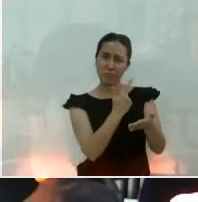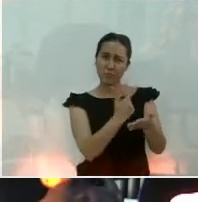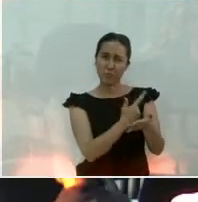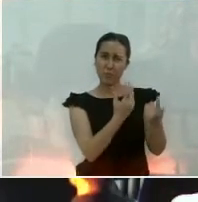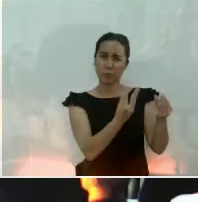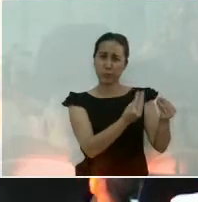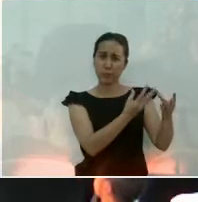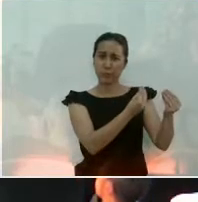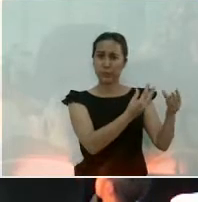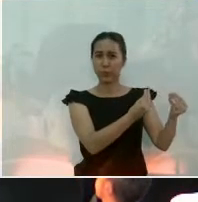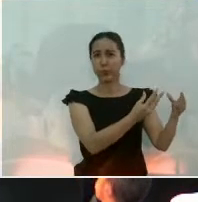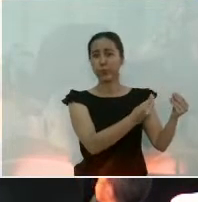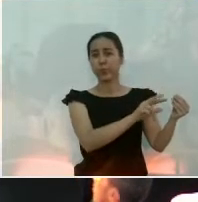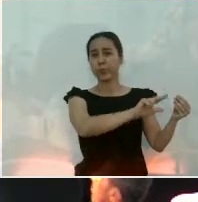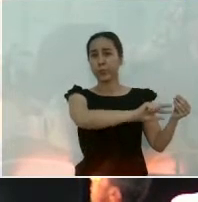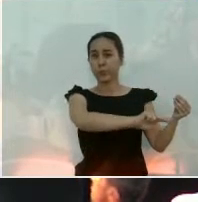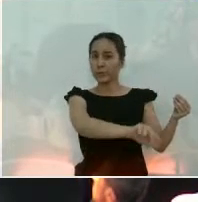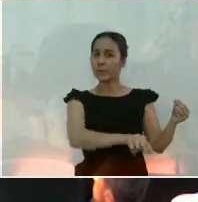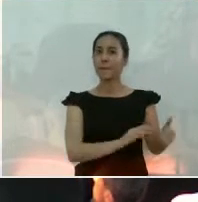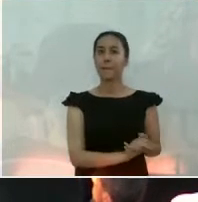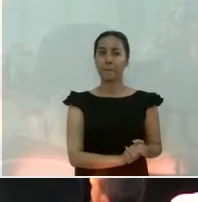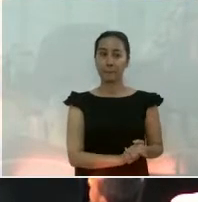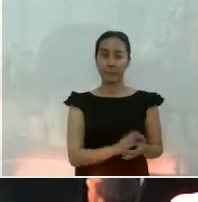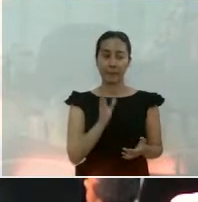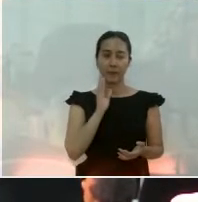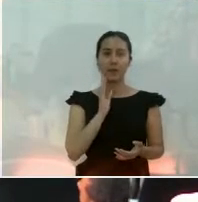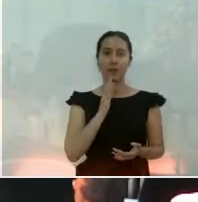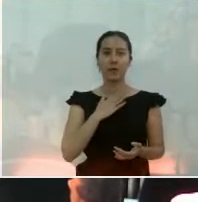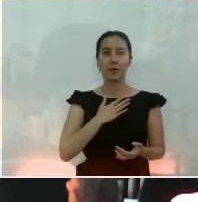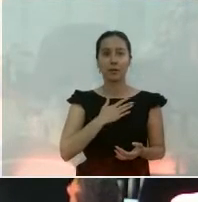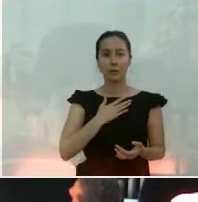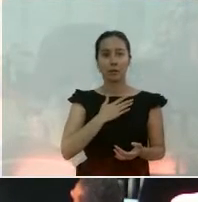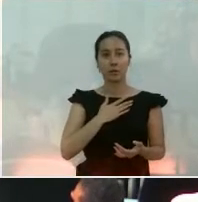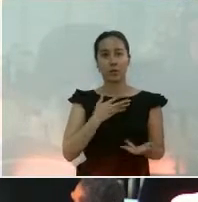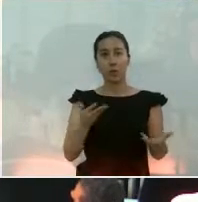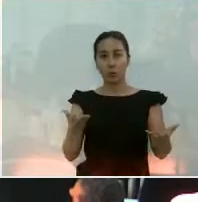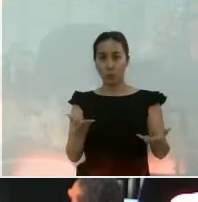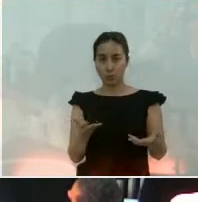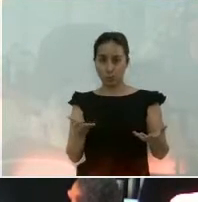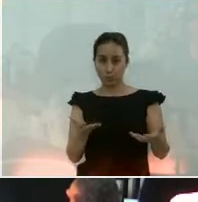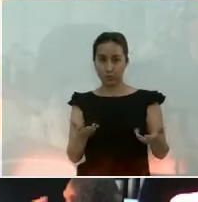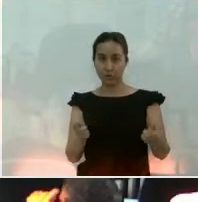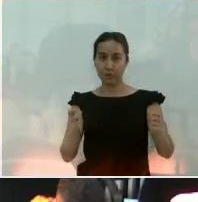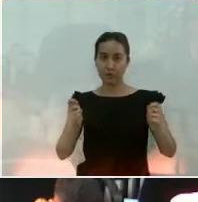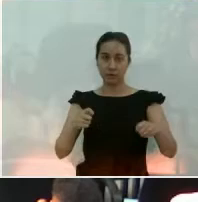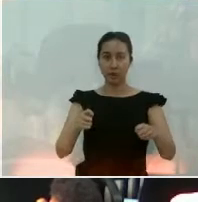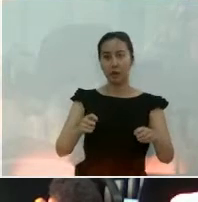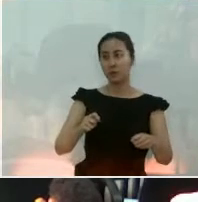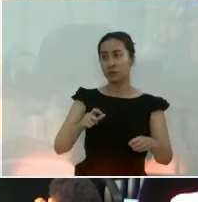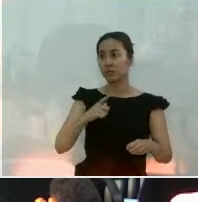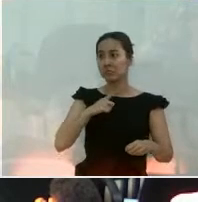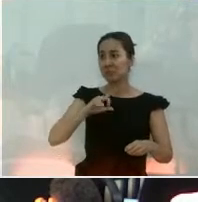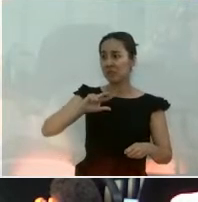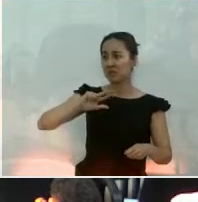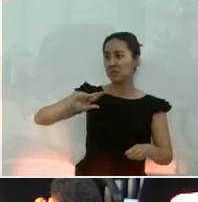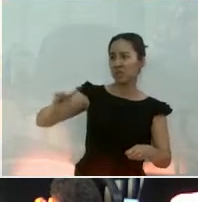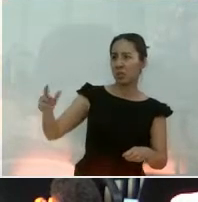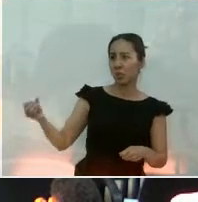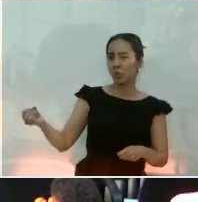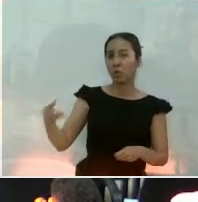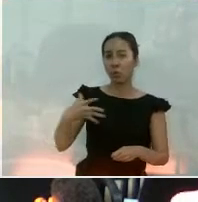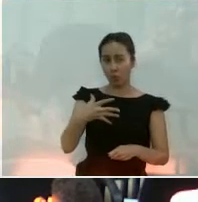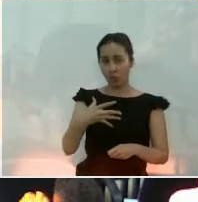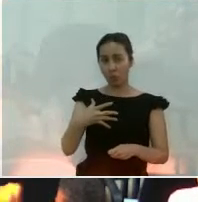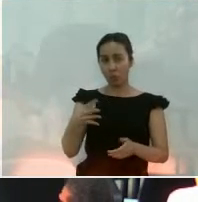assunto em monte sião o que a gente pode fazer eventualmente é atualizar algum fato novo que venha a planta possa ser